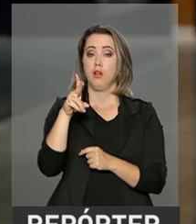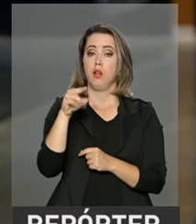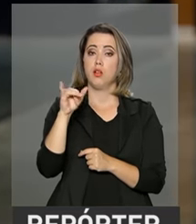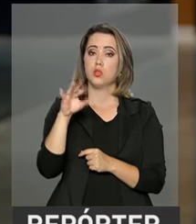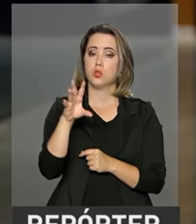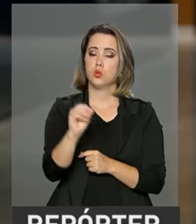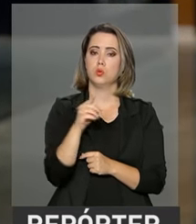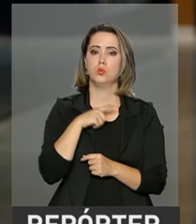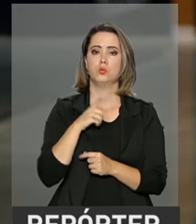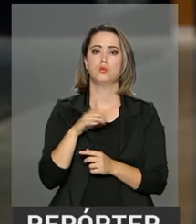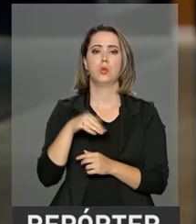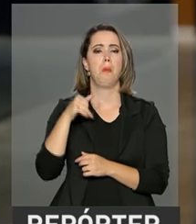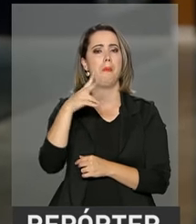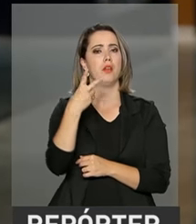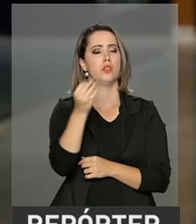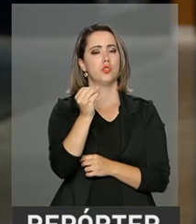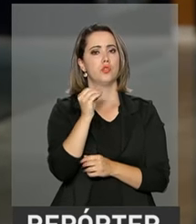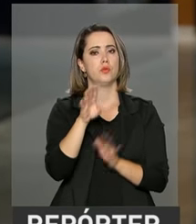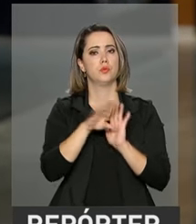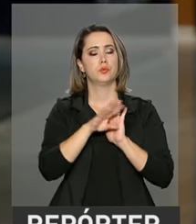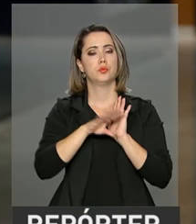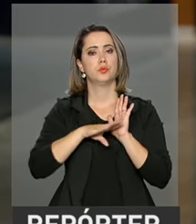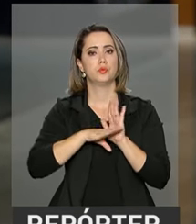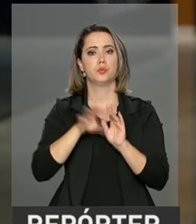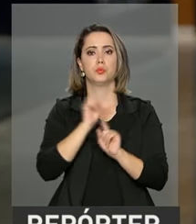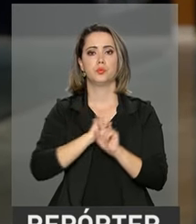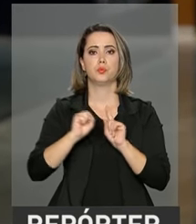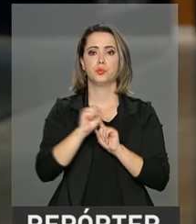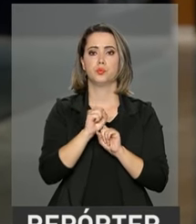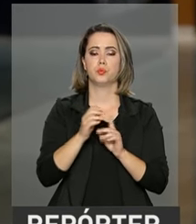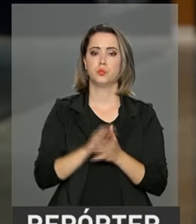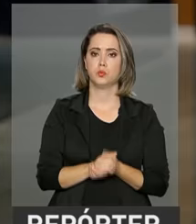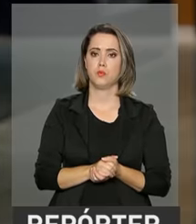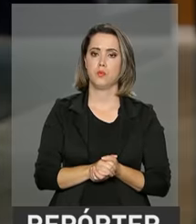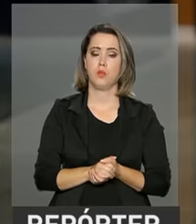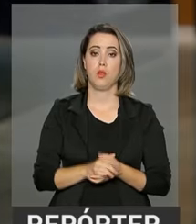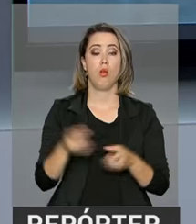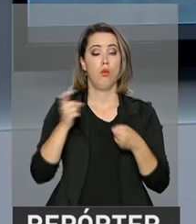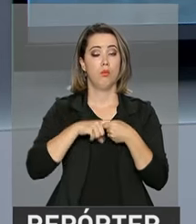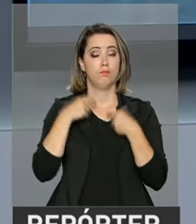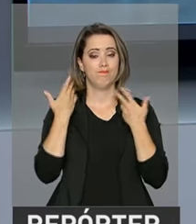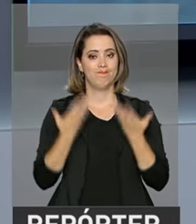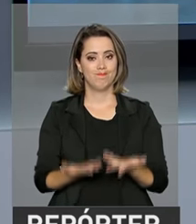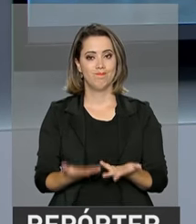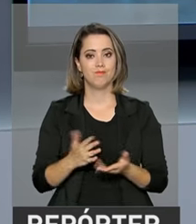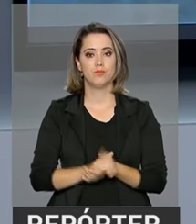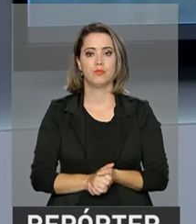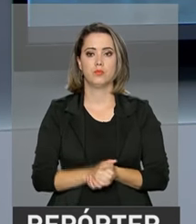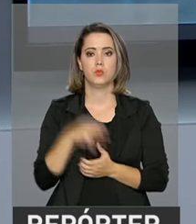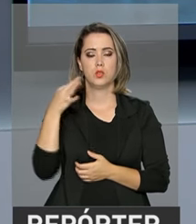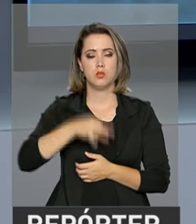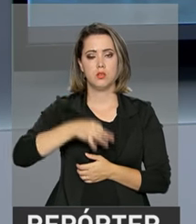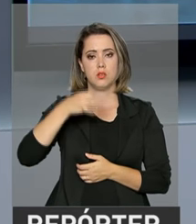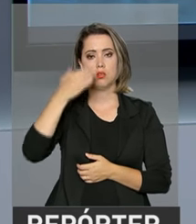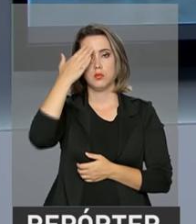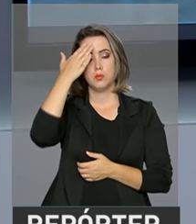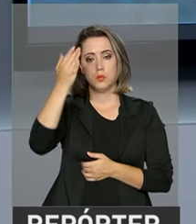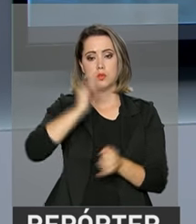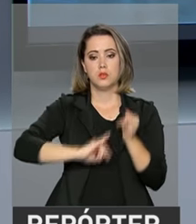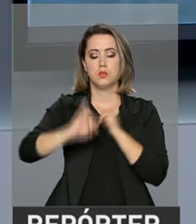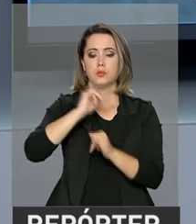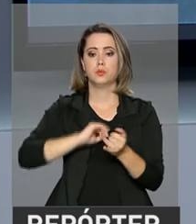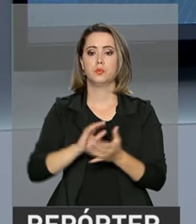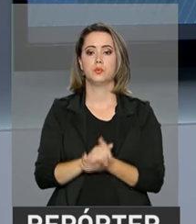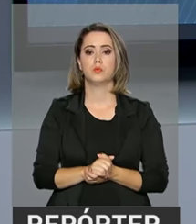reúne mais de 20 problemas sociais no país enquanto com você no estúdio roberto está ótimo paulo obrigado pelas